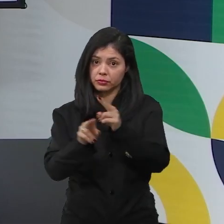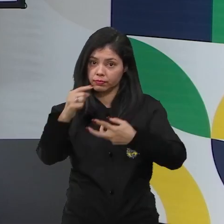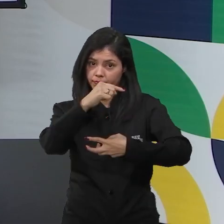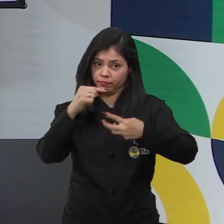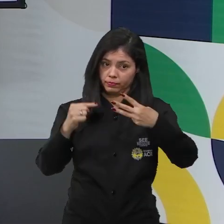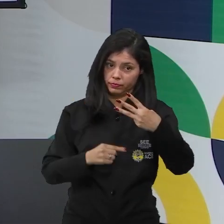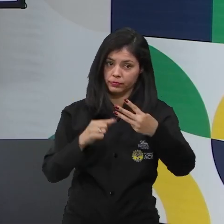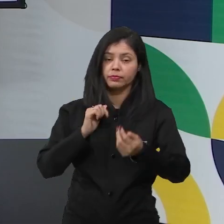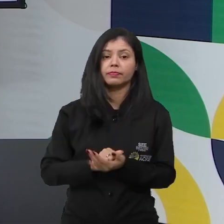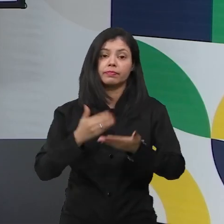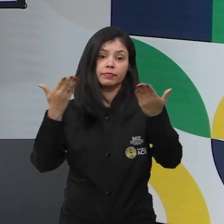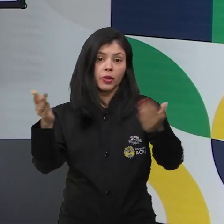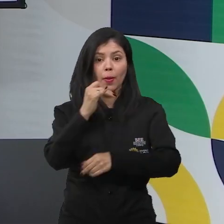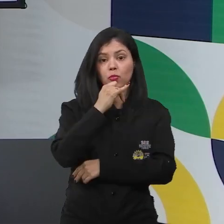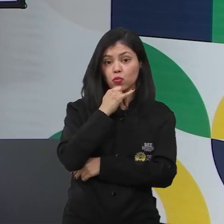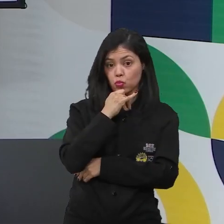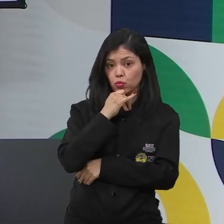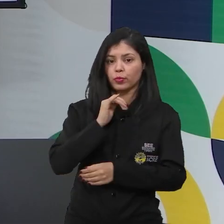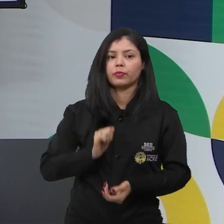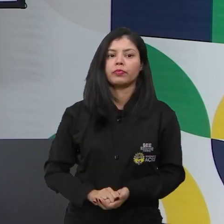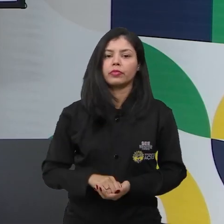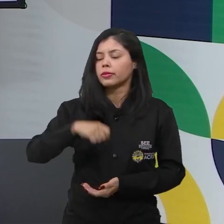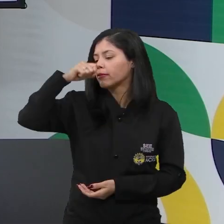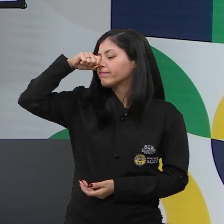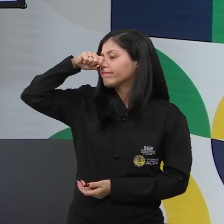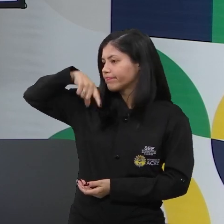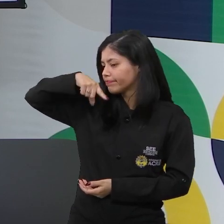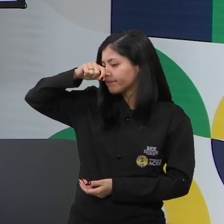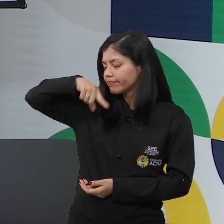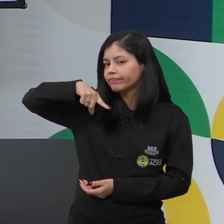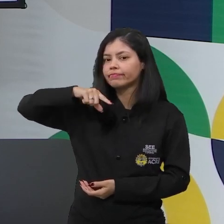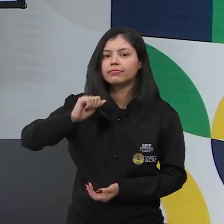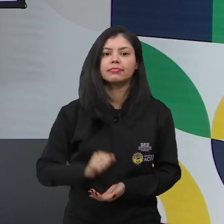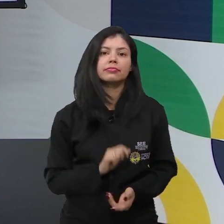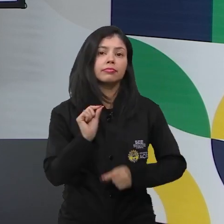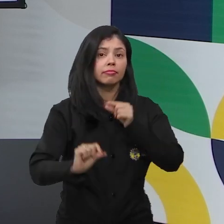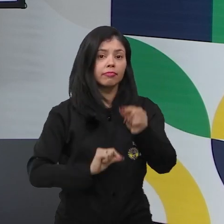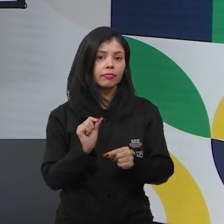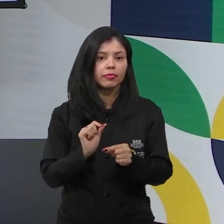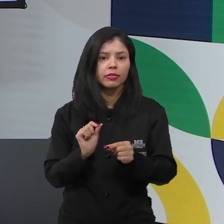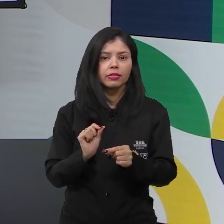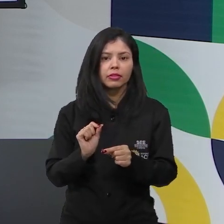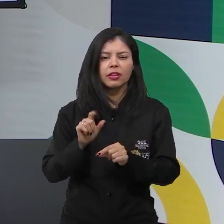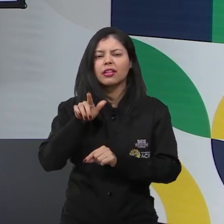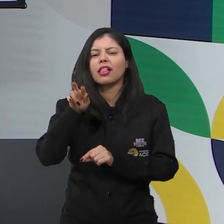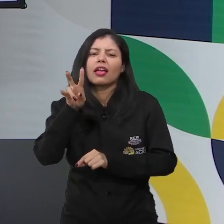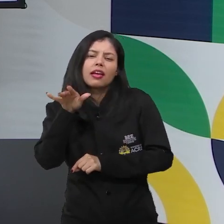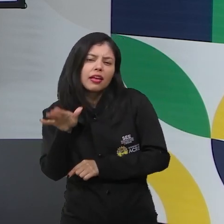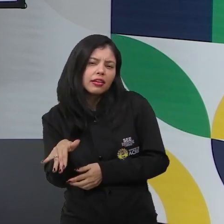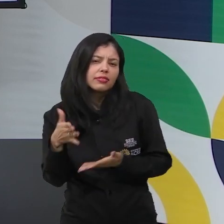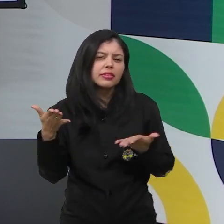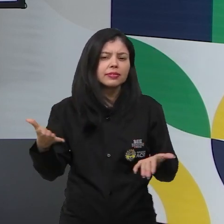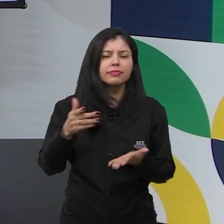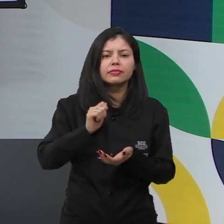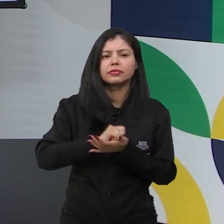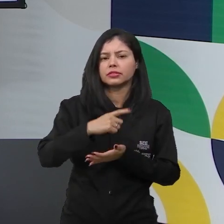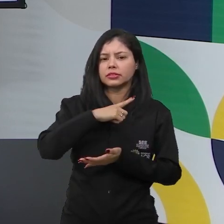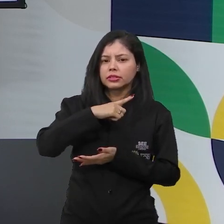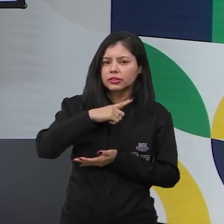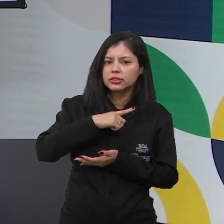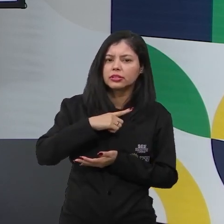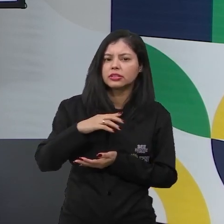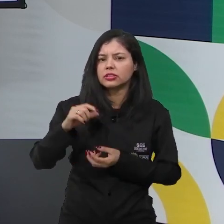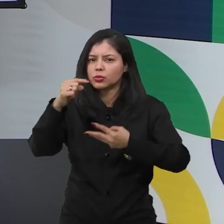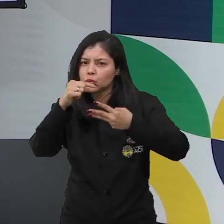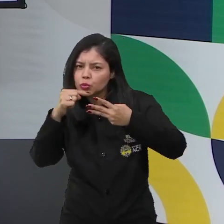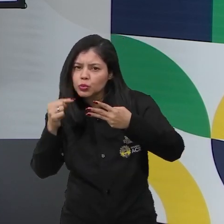de doenças? Então, por exemplo, o resfriado, gente, o resfriado é aquele tipo de gripe bem levezinha, né, que a gente vai ter ali em torno